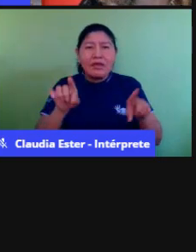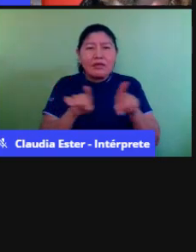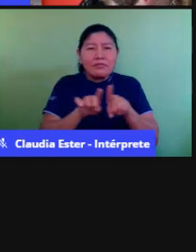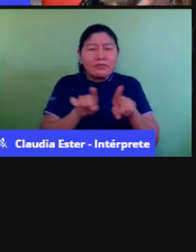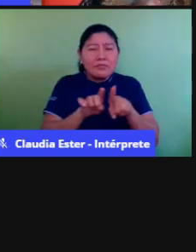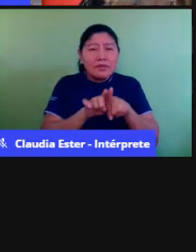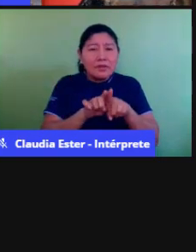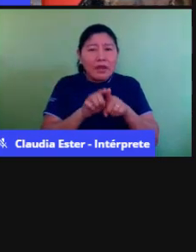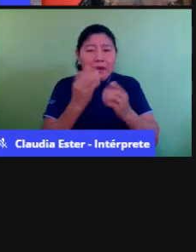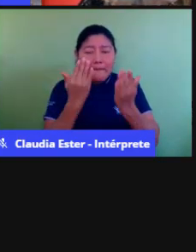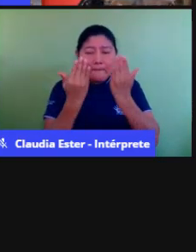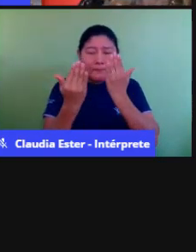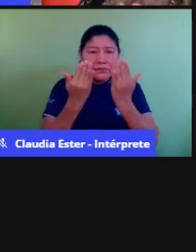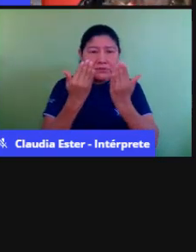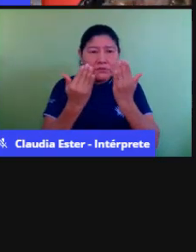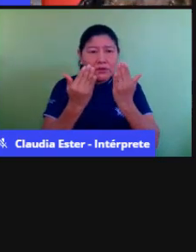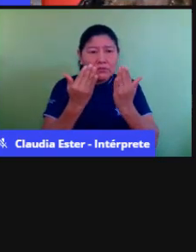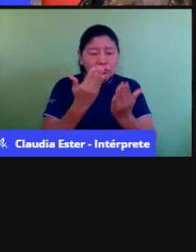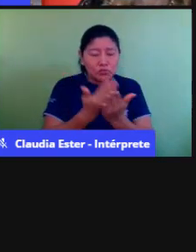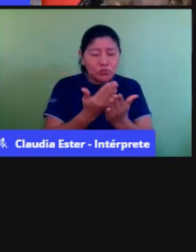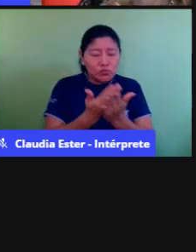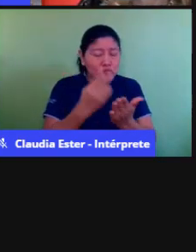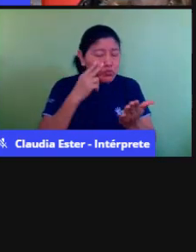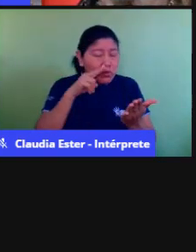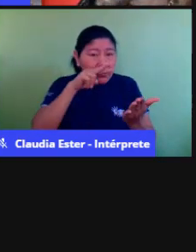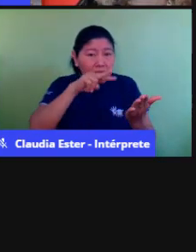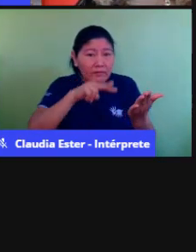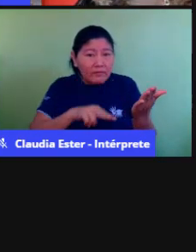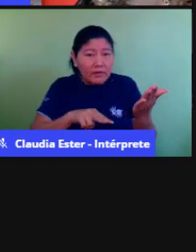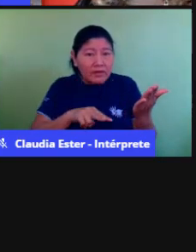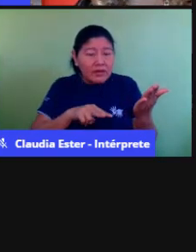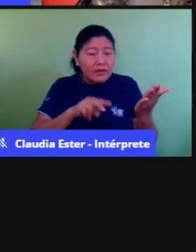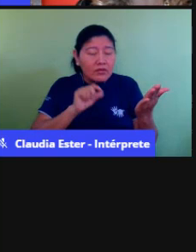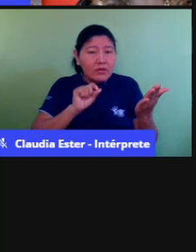forte, que ele fala que o desenho é um pedaço da criança